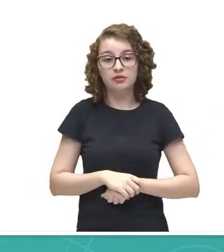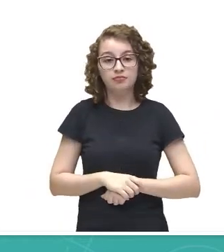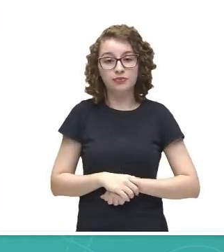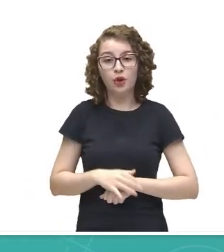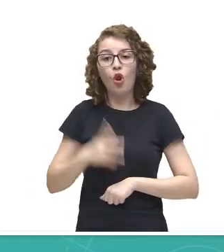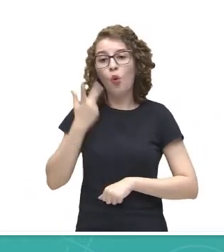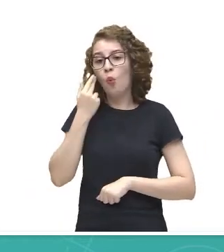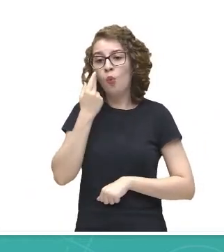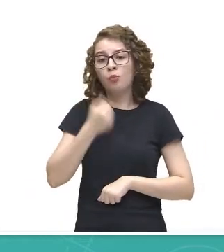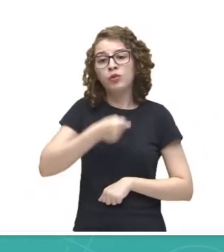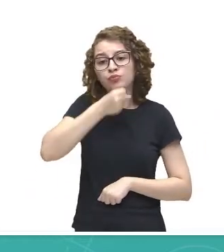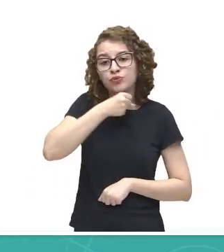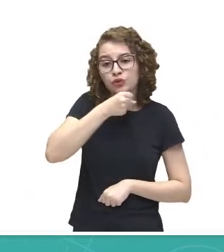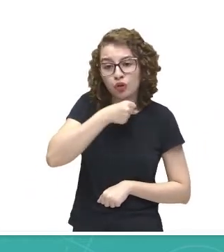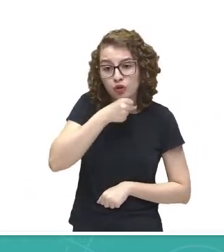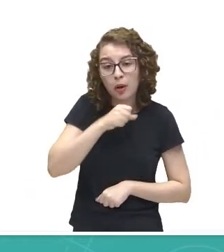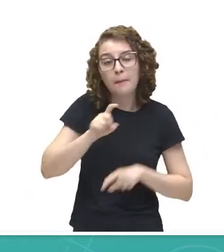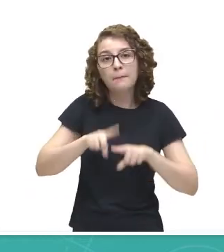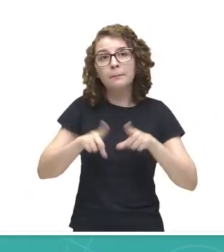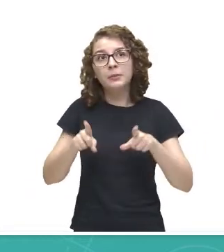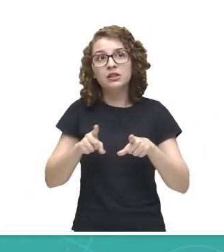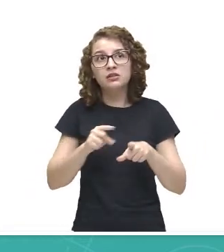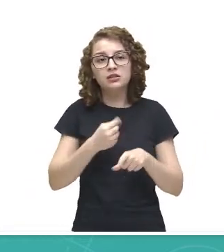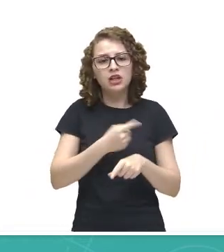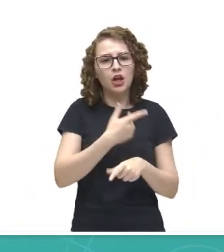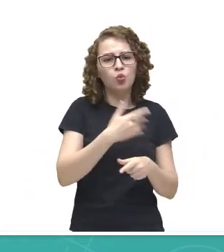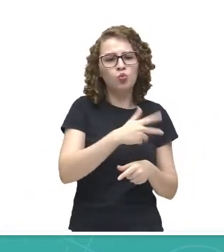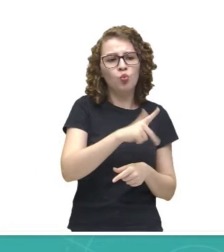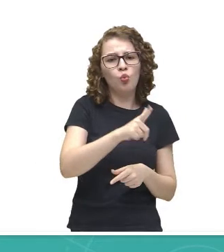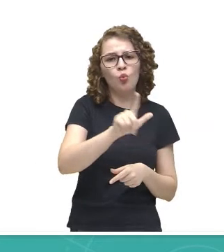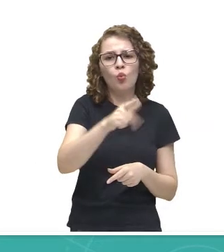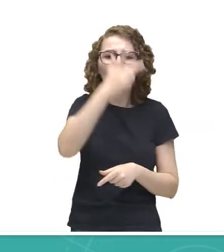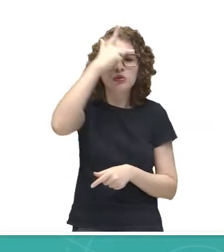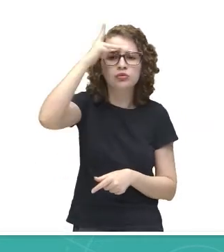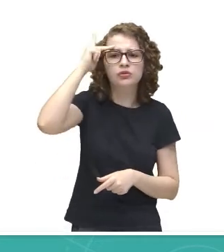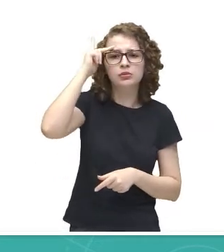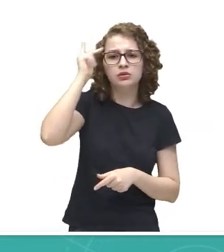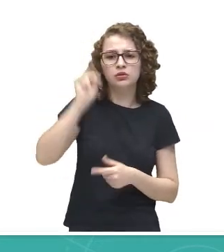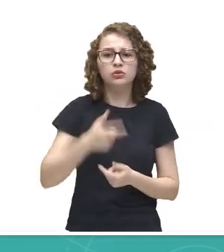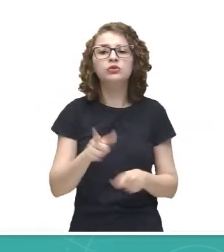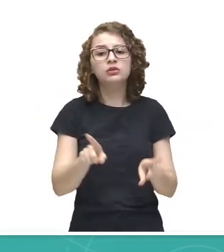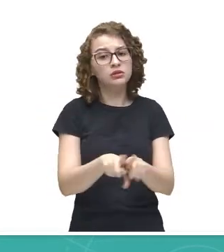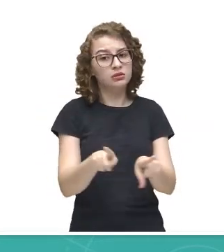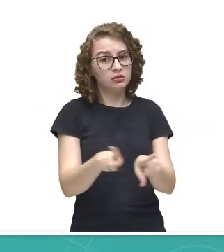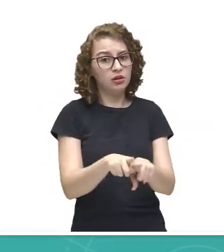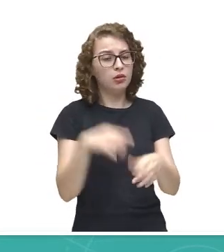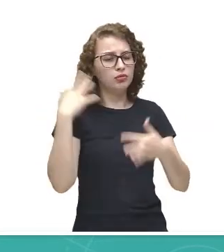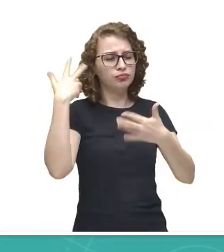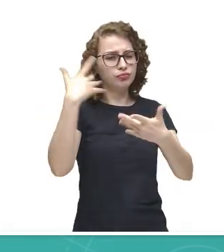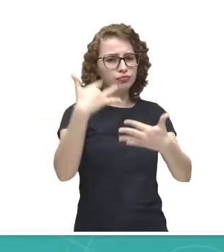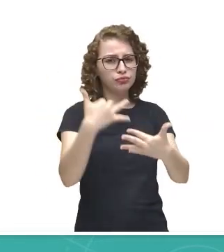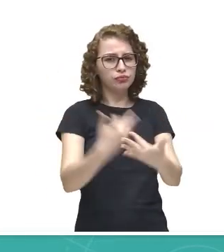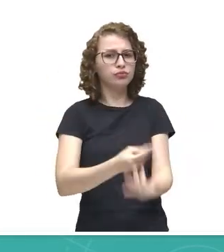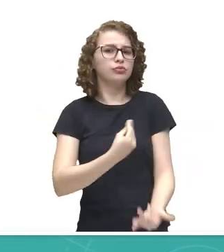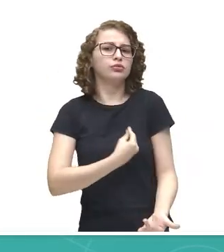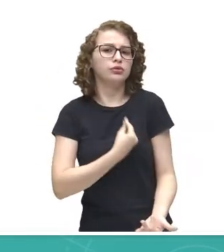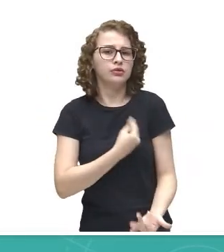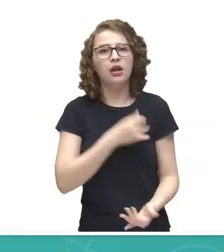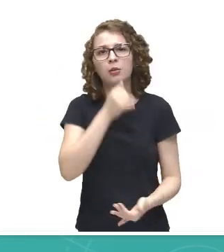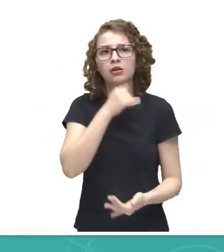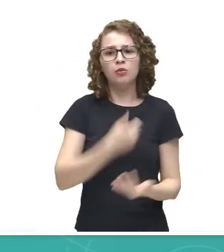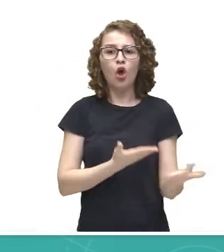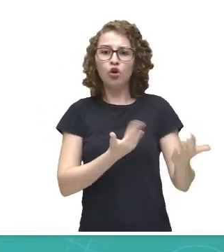muito, não somente na fase da velhice, mas em todo o processo da nossa vida. Acho que muitos